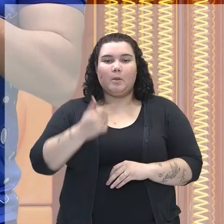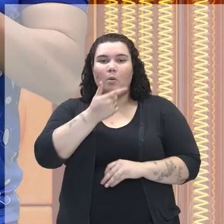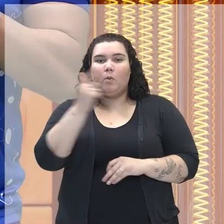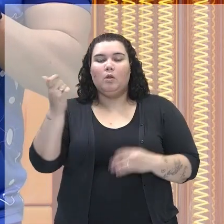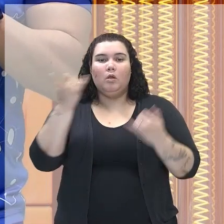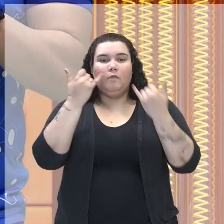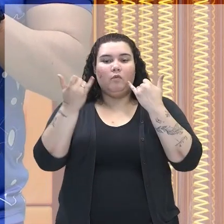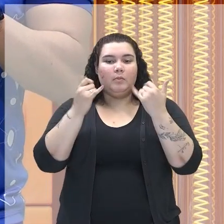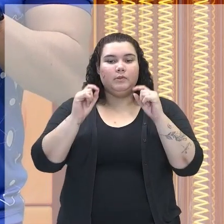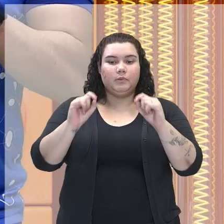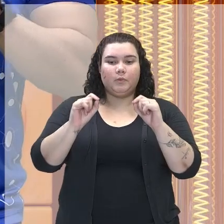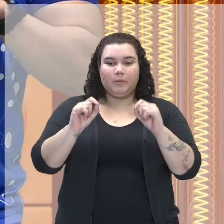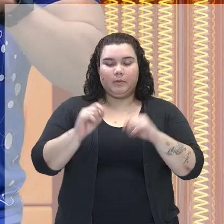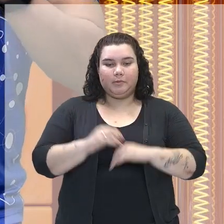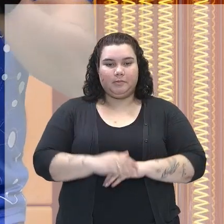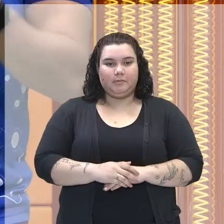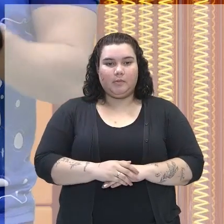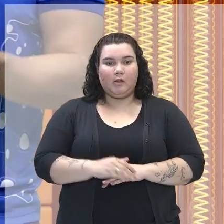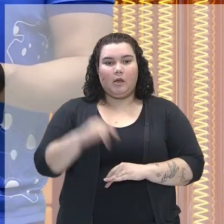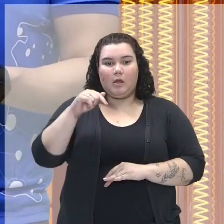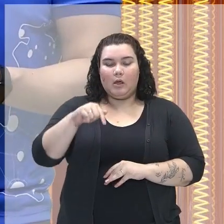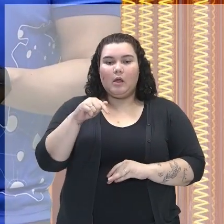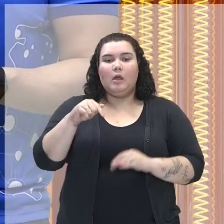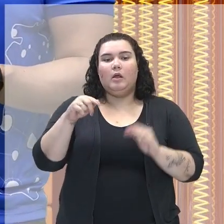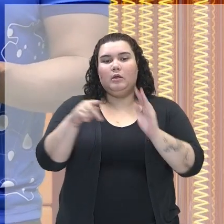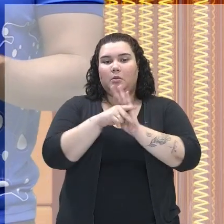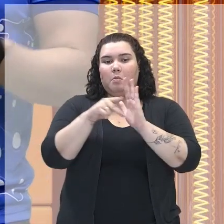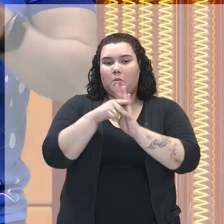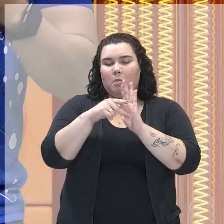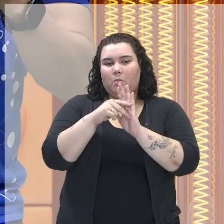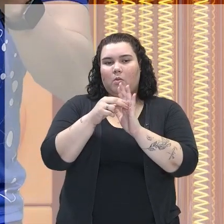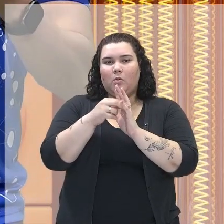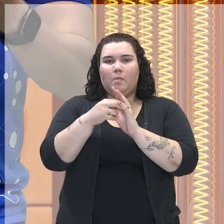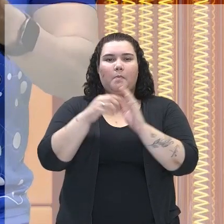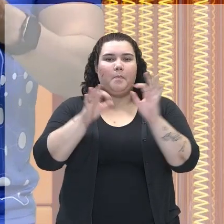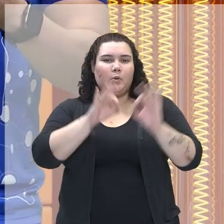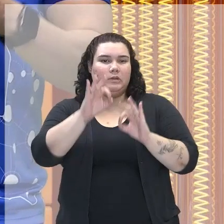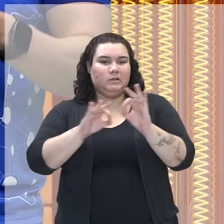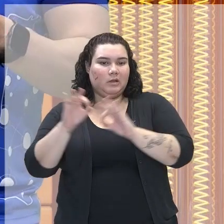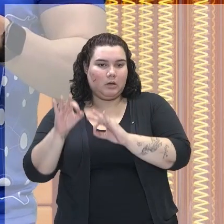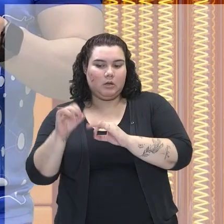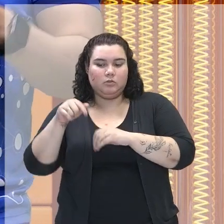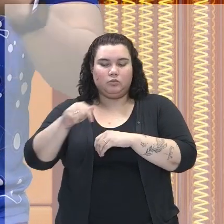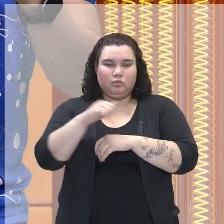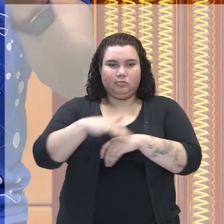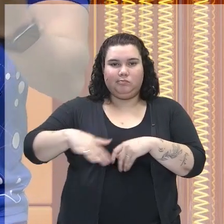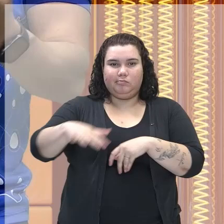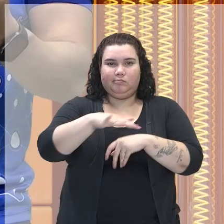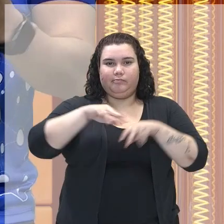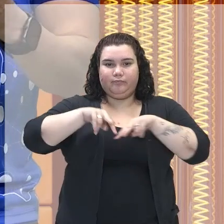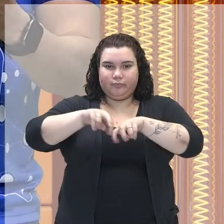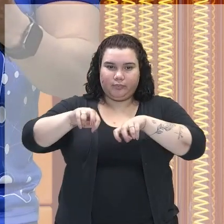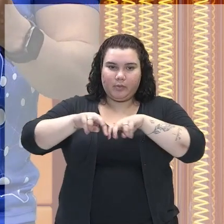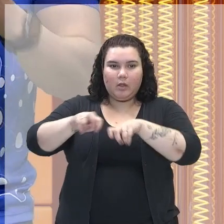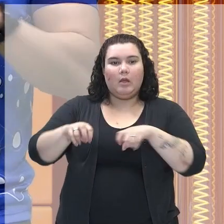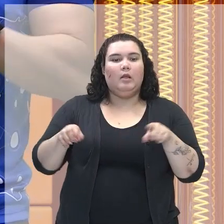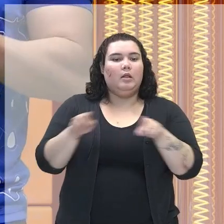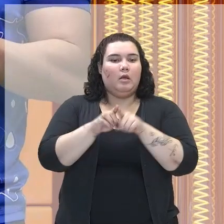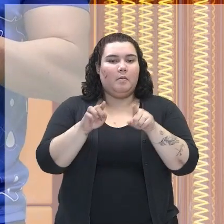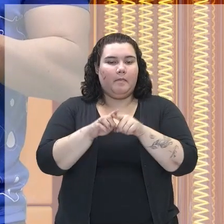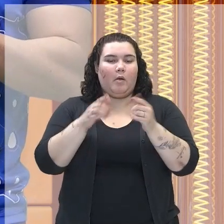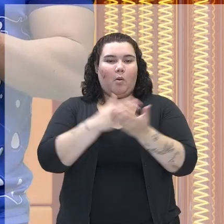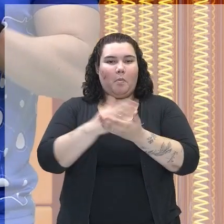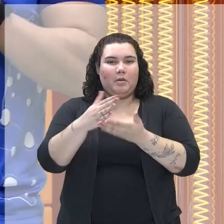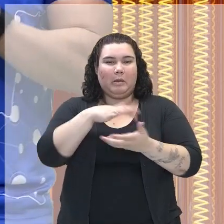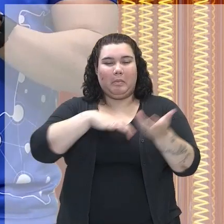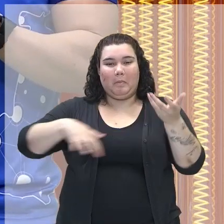é que a mineração ela também vai intensificar os conflitos entre as comunidades que vivem próximas ali à área onde